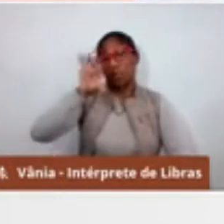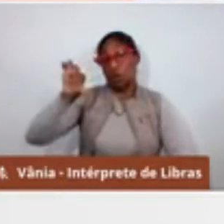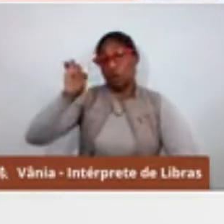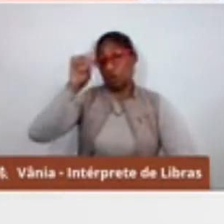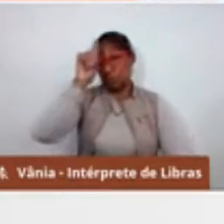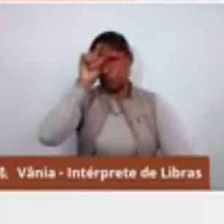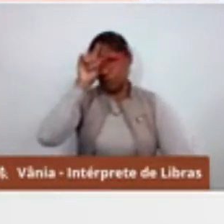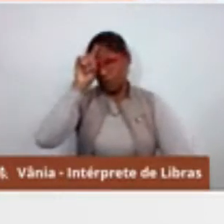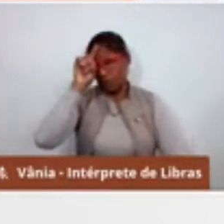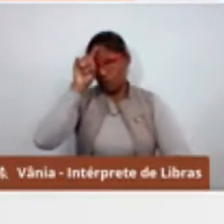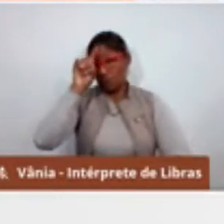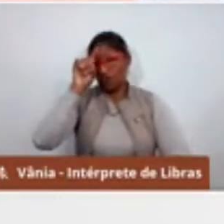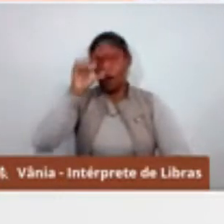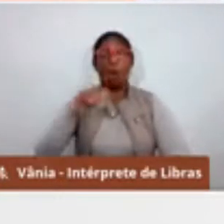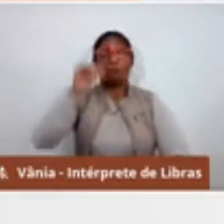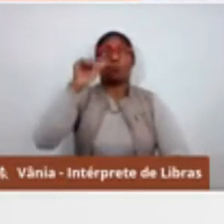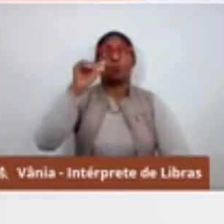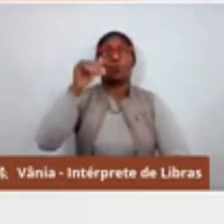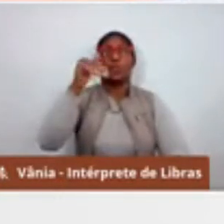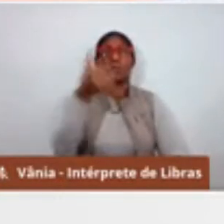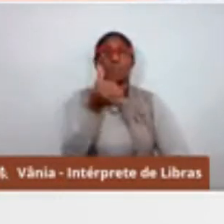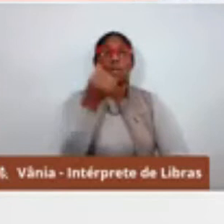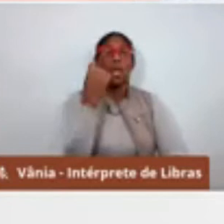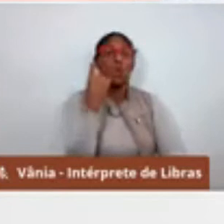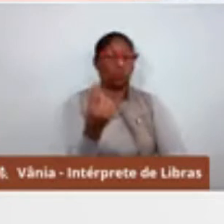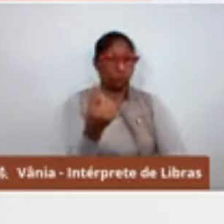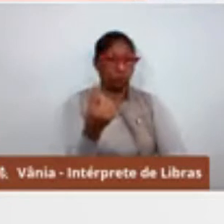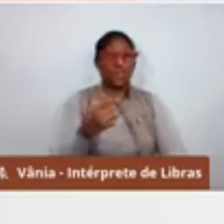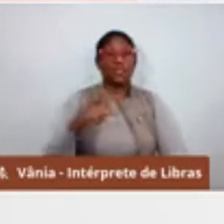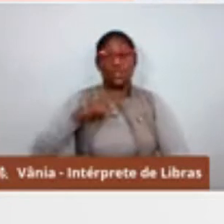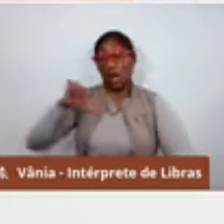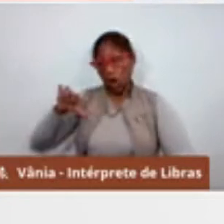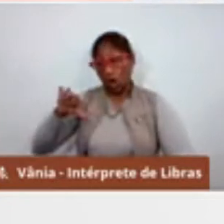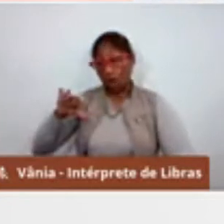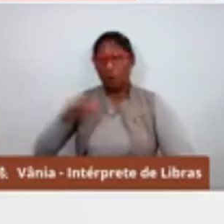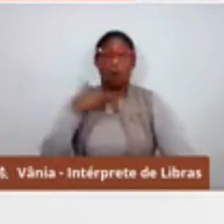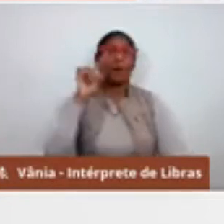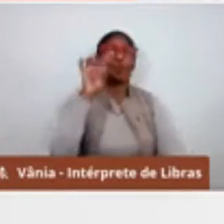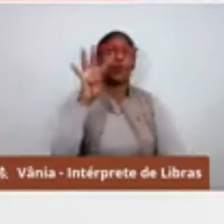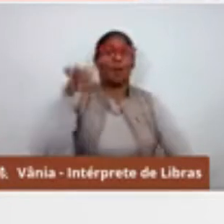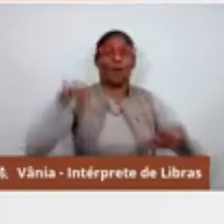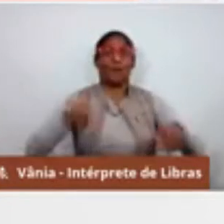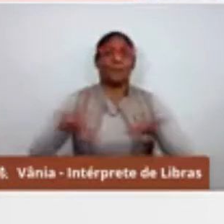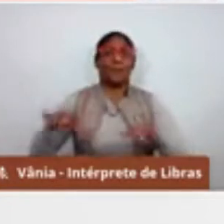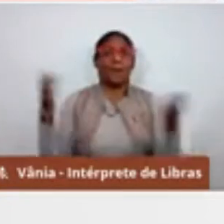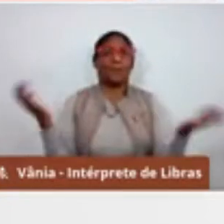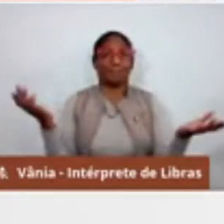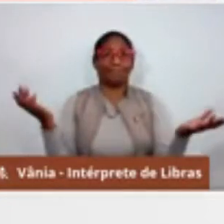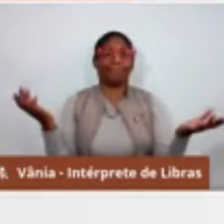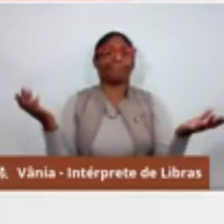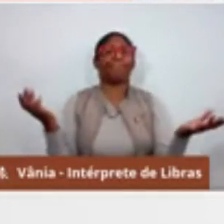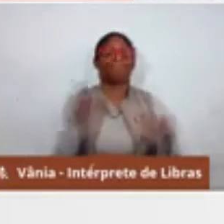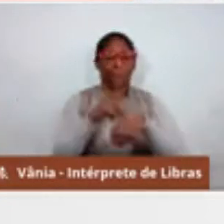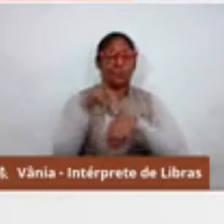anterior, foram 61 na última semana, tinham sido 9 óbitos, foram 14 óbitos na última semana em